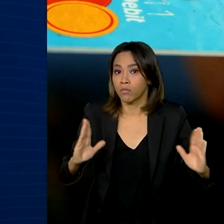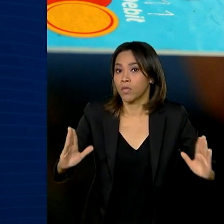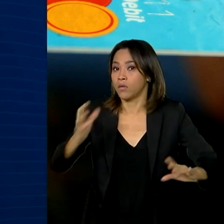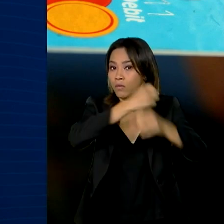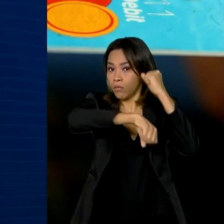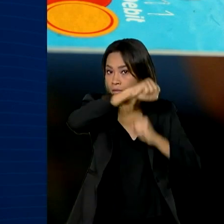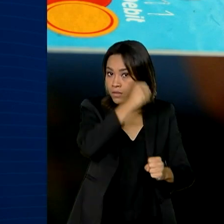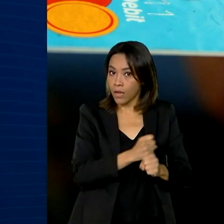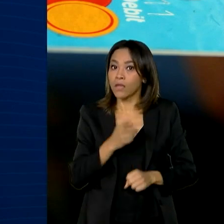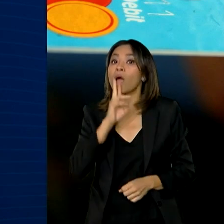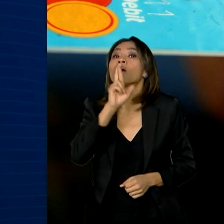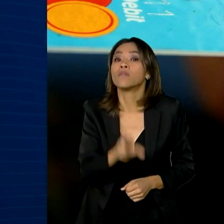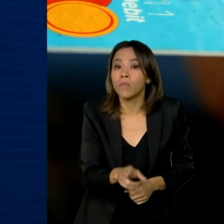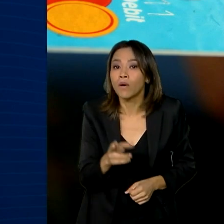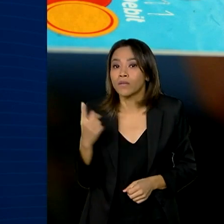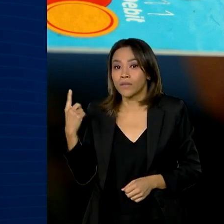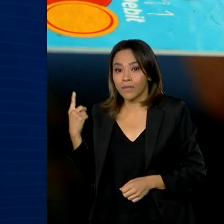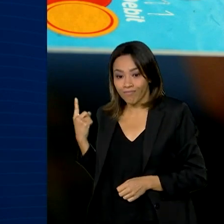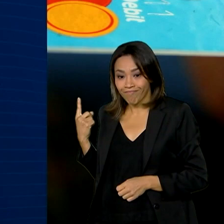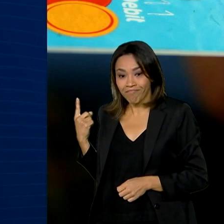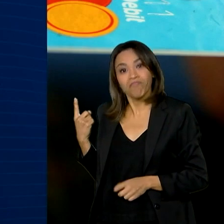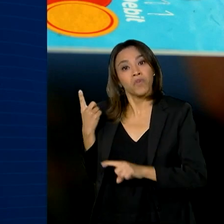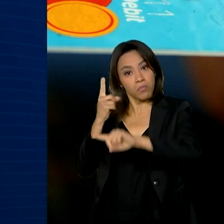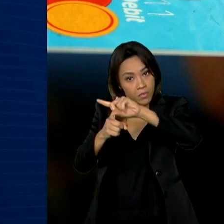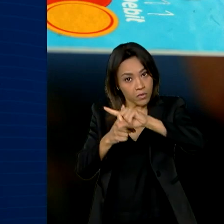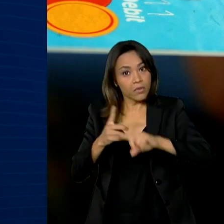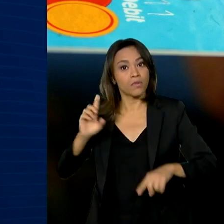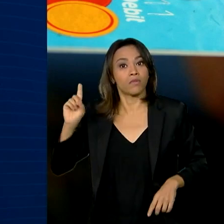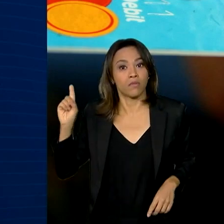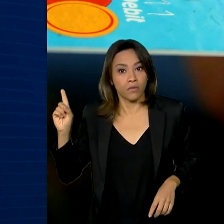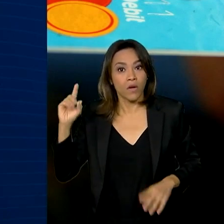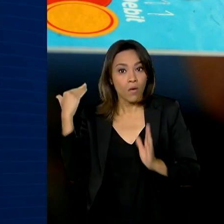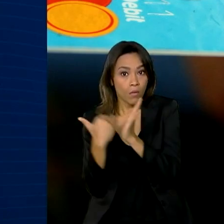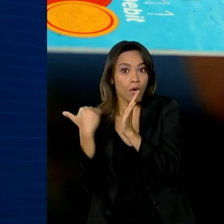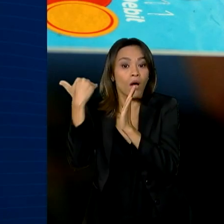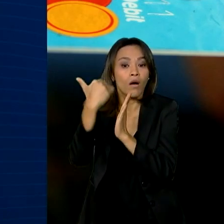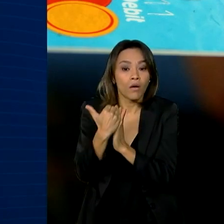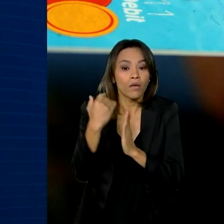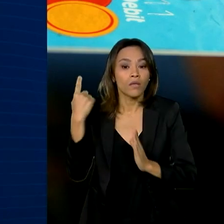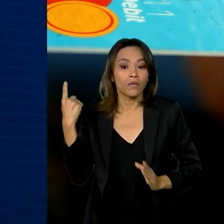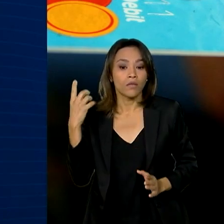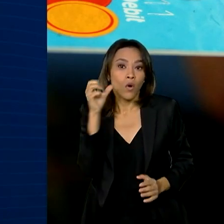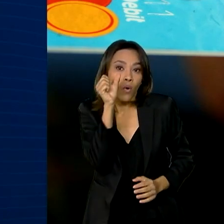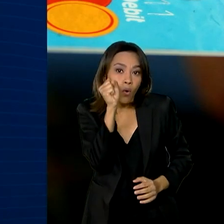E o resultado foi extremamente positivo. Um crescimento de